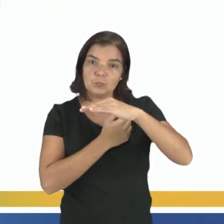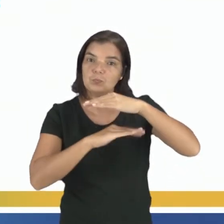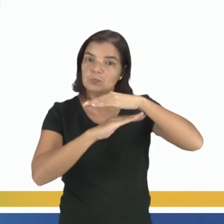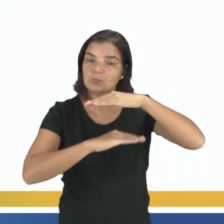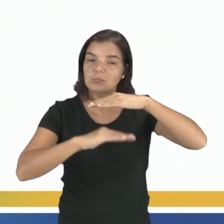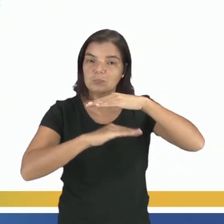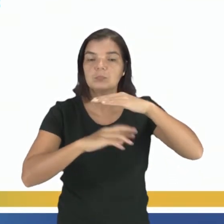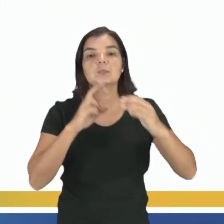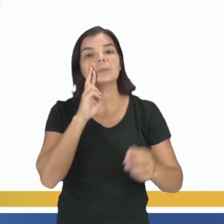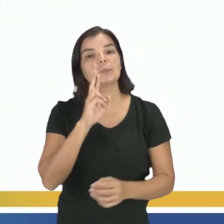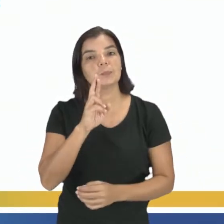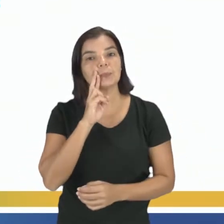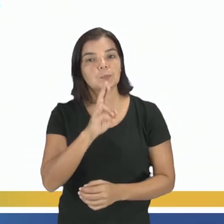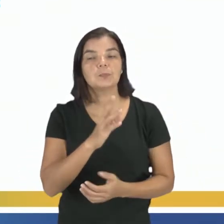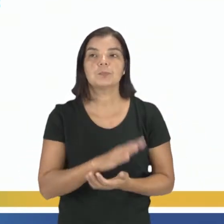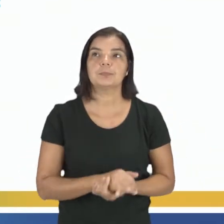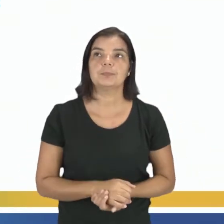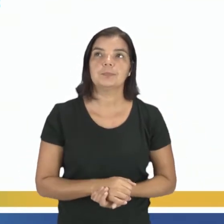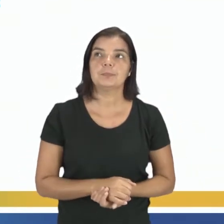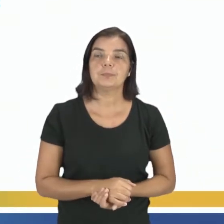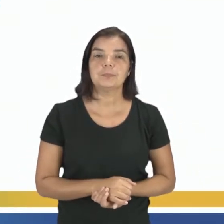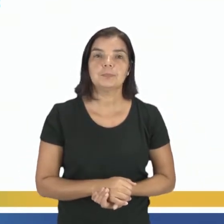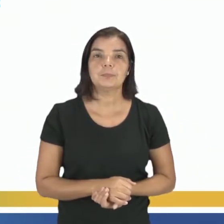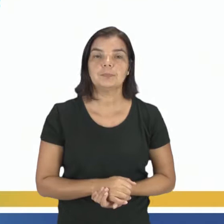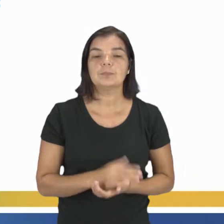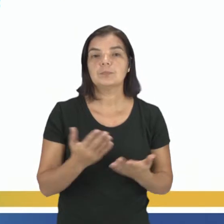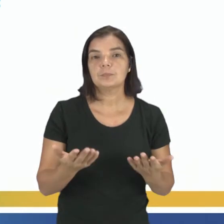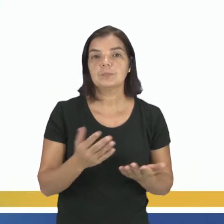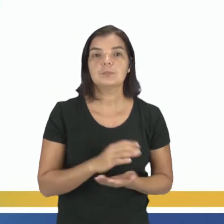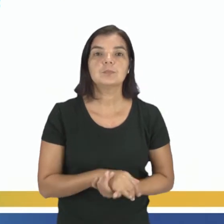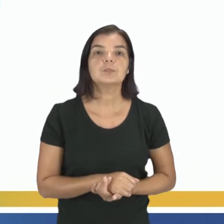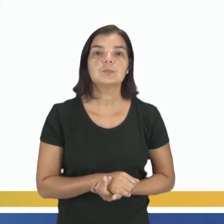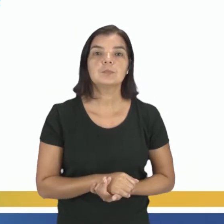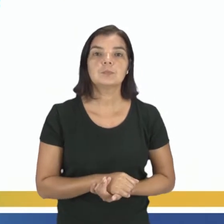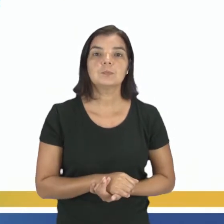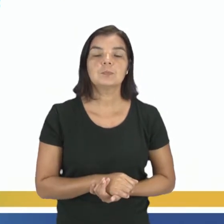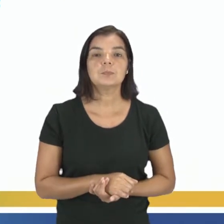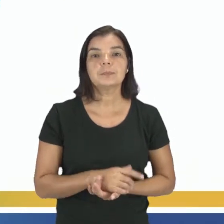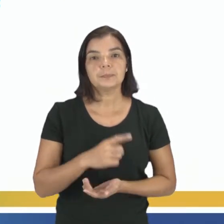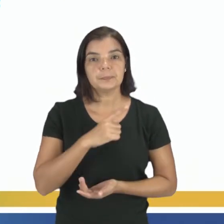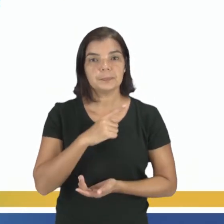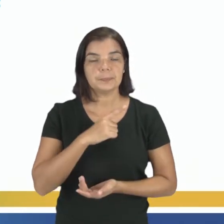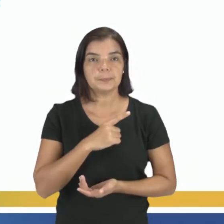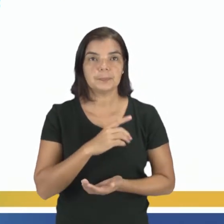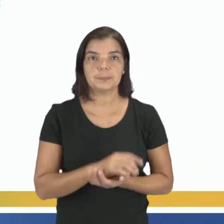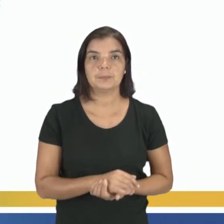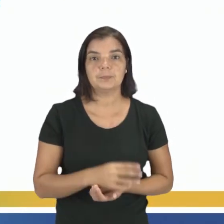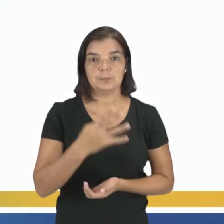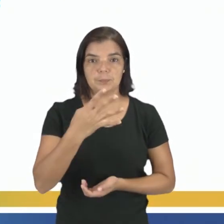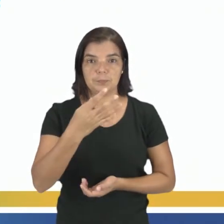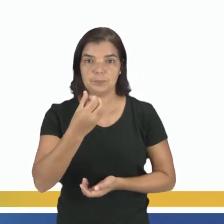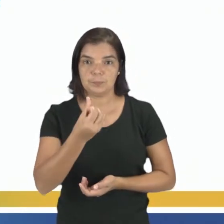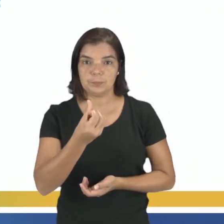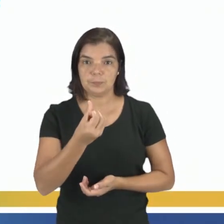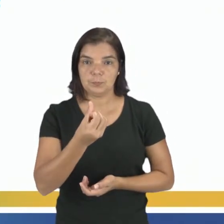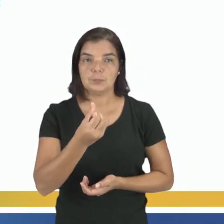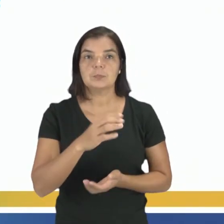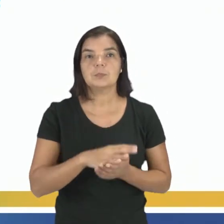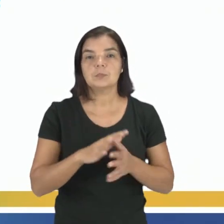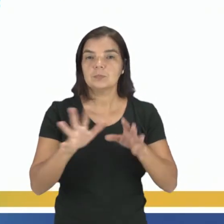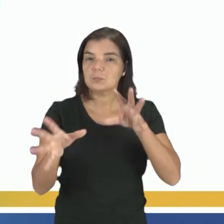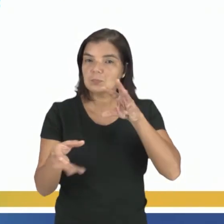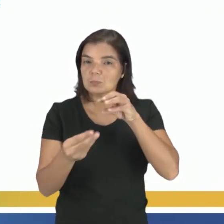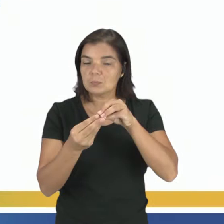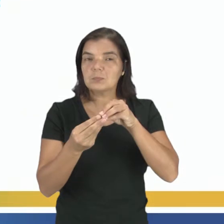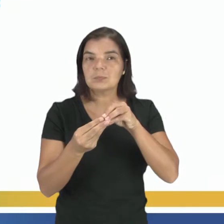é a ideia para resolver esse tipo de equação, esse tipo de função, não é isso? Então, vamos fatorar o 64,